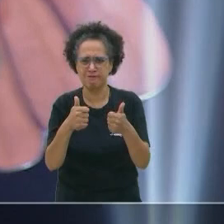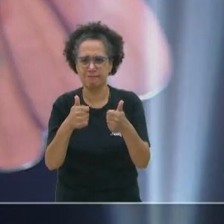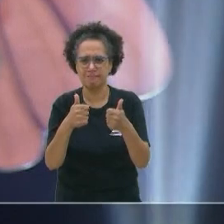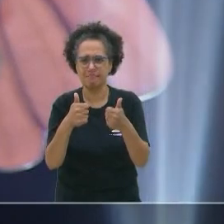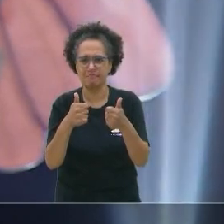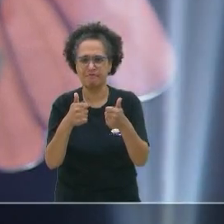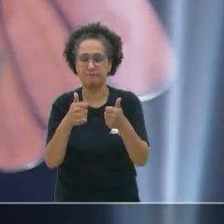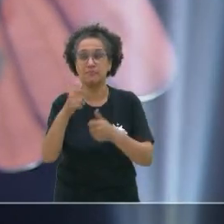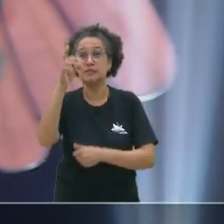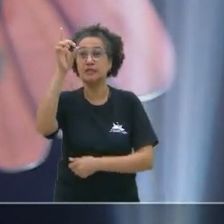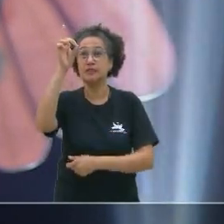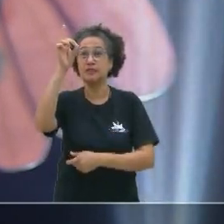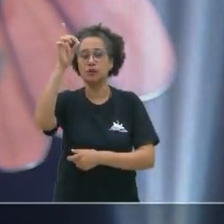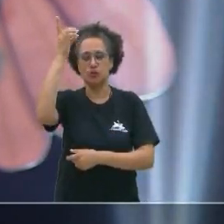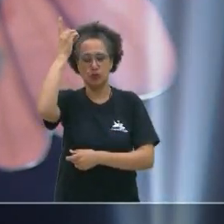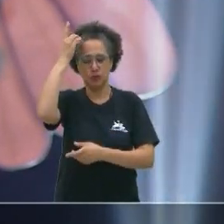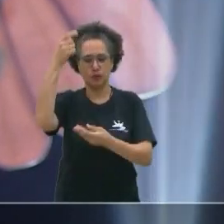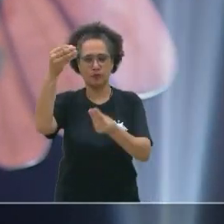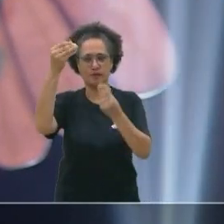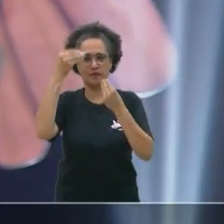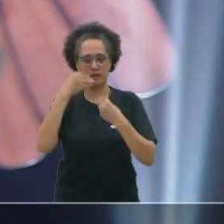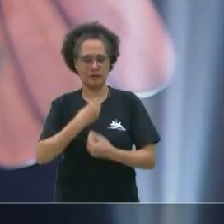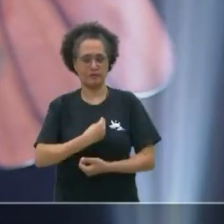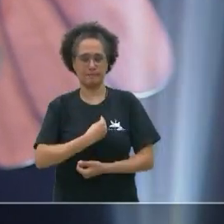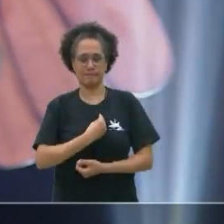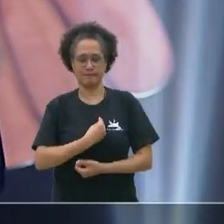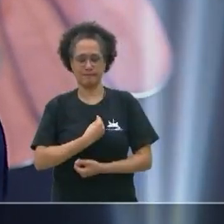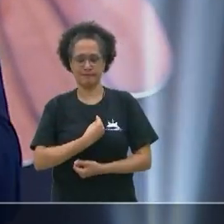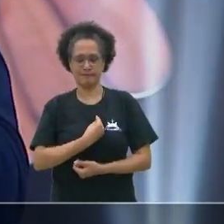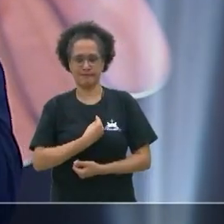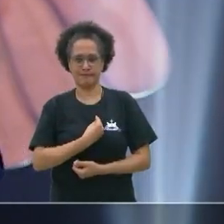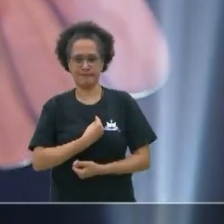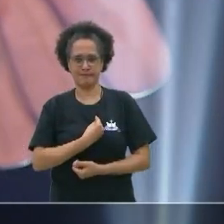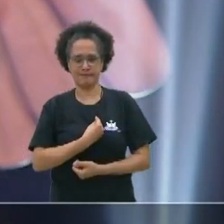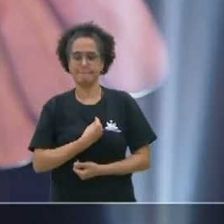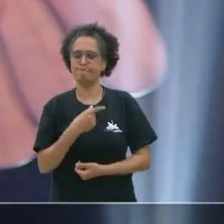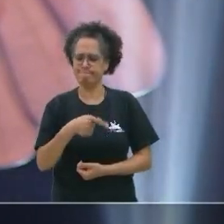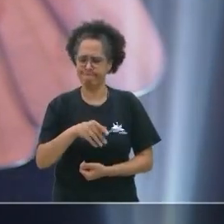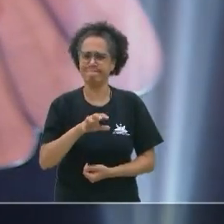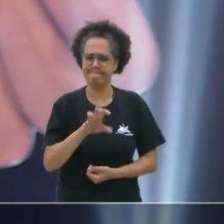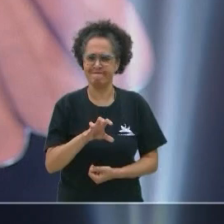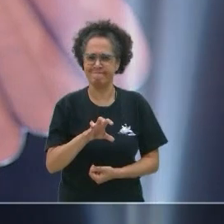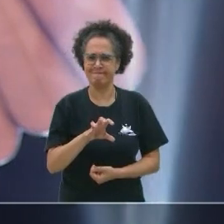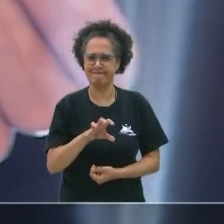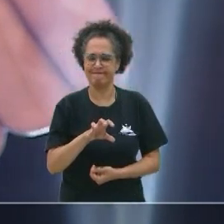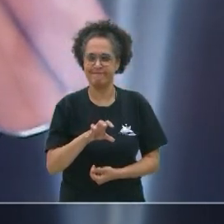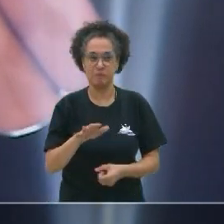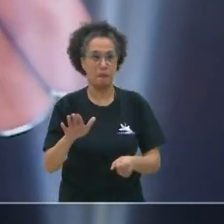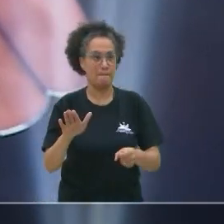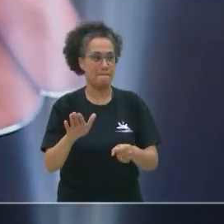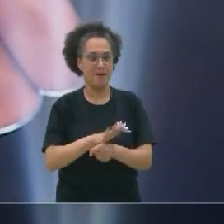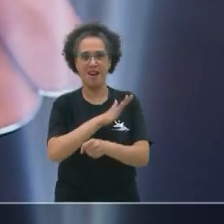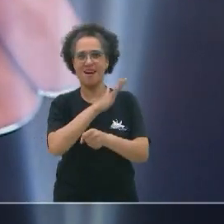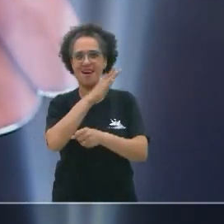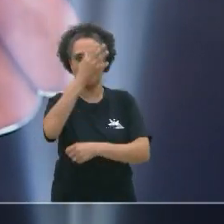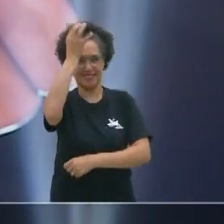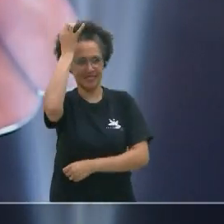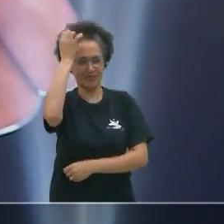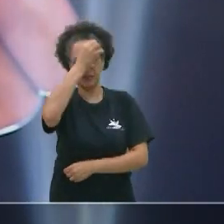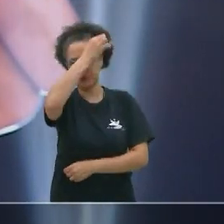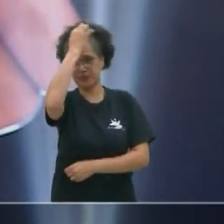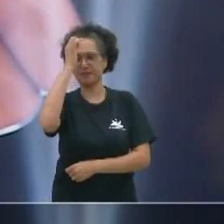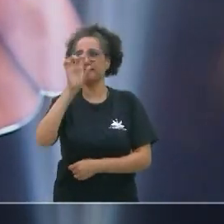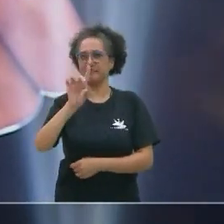dom que Deus nos dá é a própria vida. Aí sim, cheios do Espírito Santo de